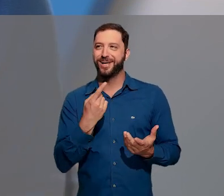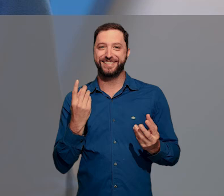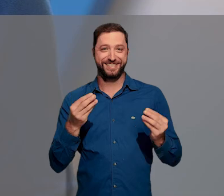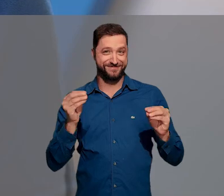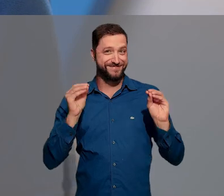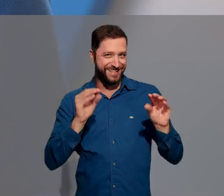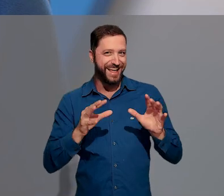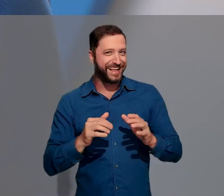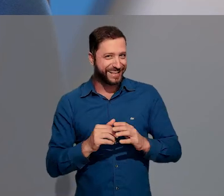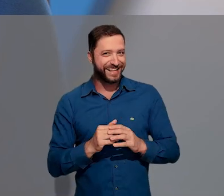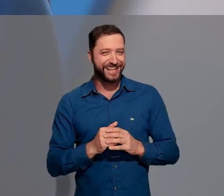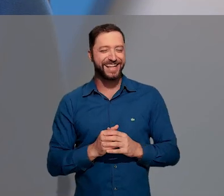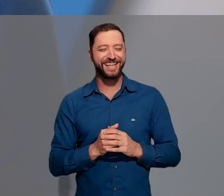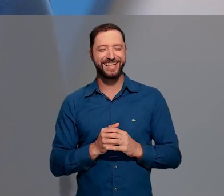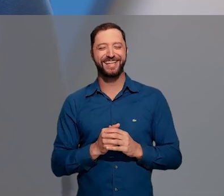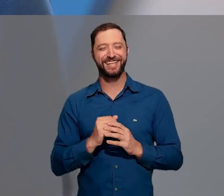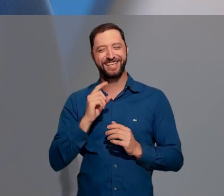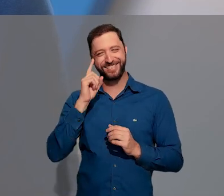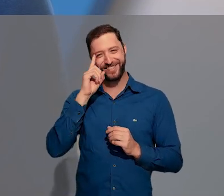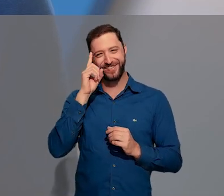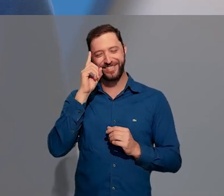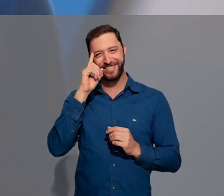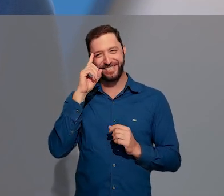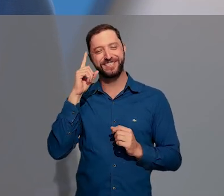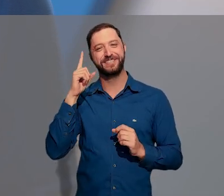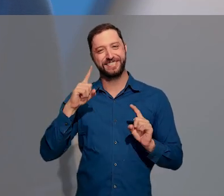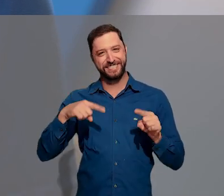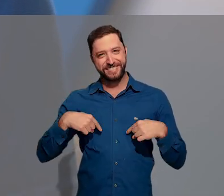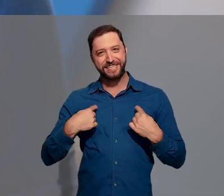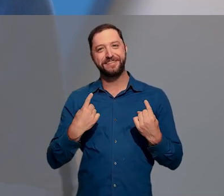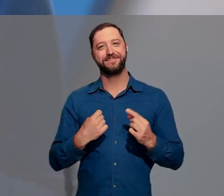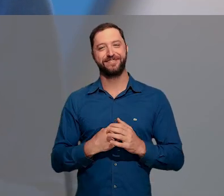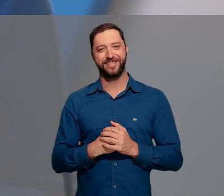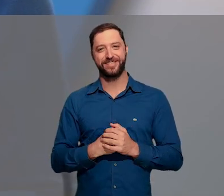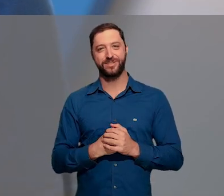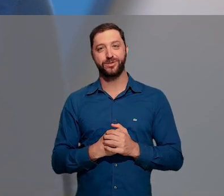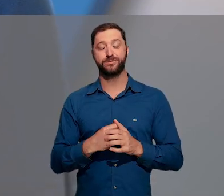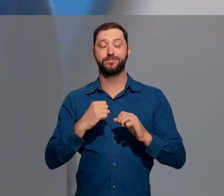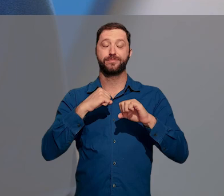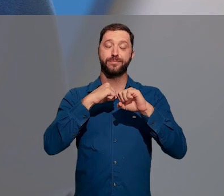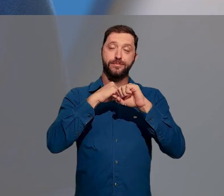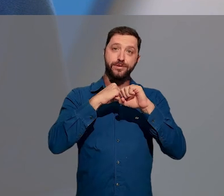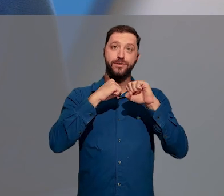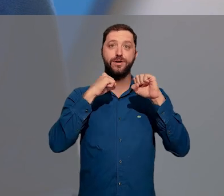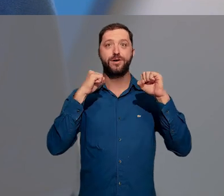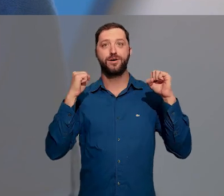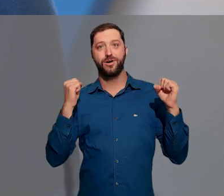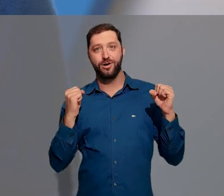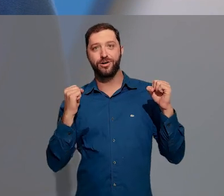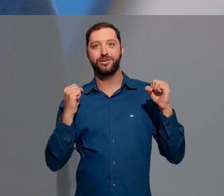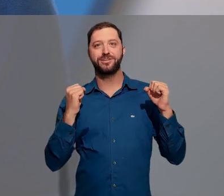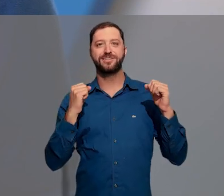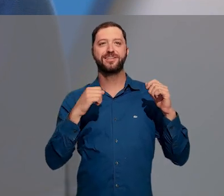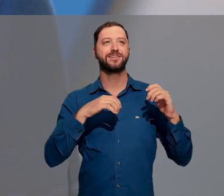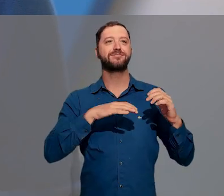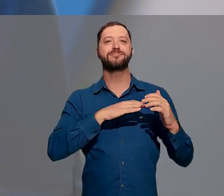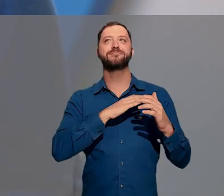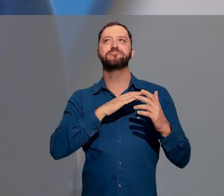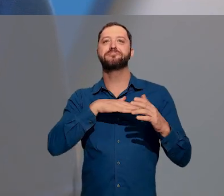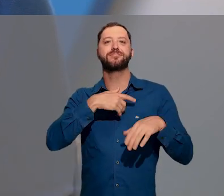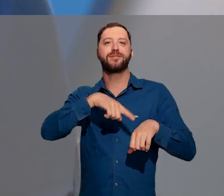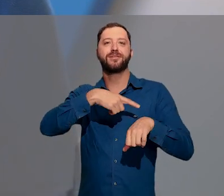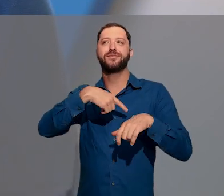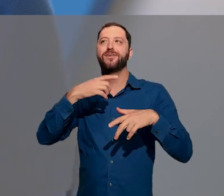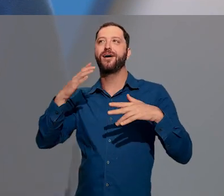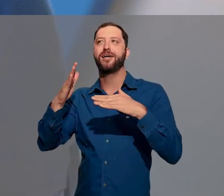faz milagre, né? Todos os dias. Então, são as primeiras horas do dia quando a gente acorda e até a